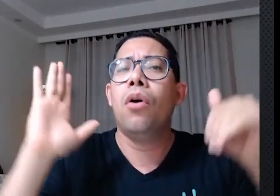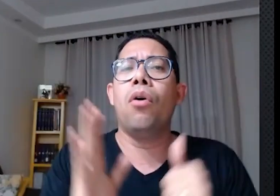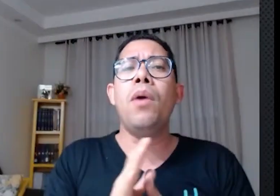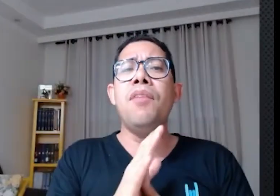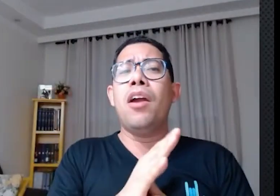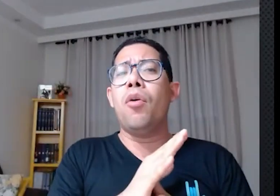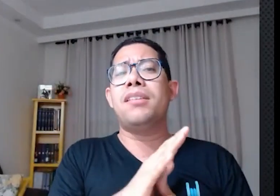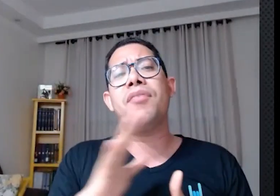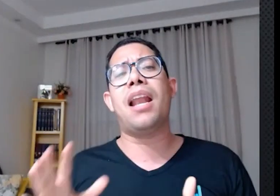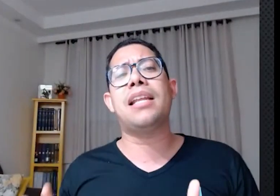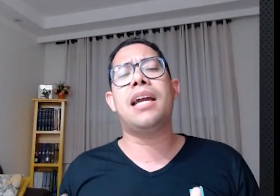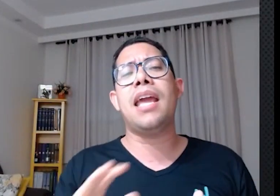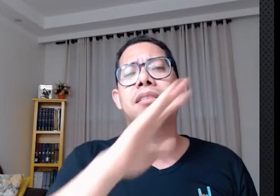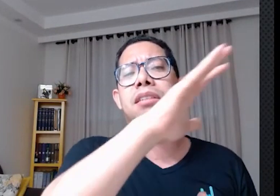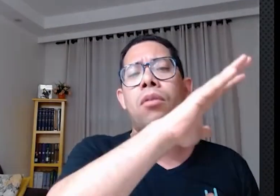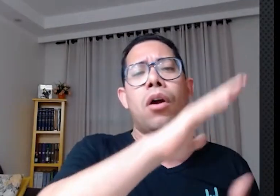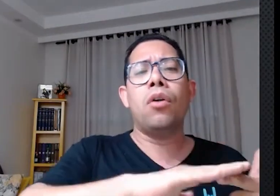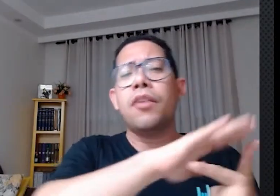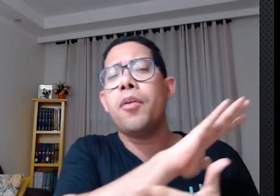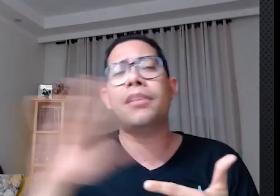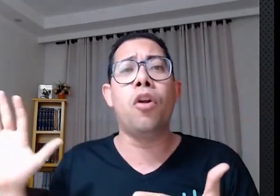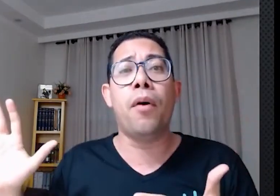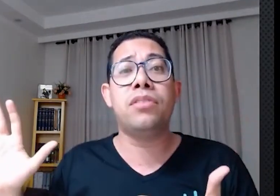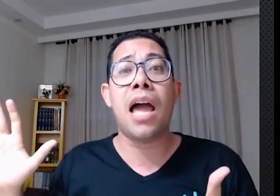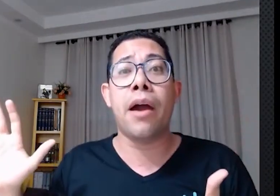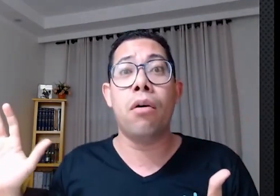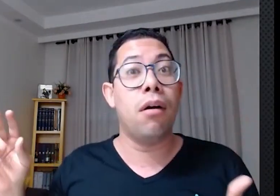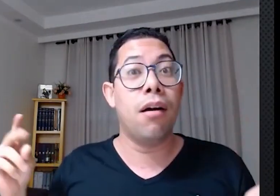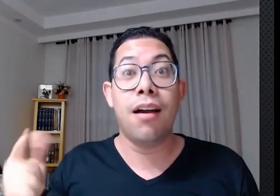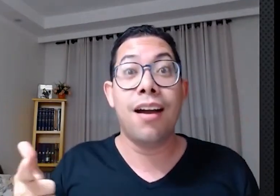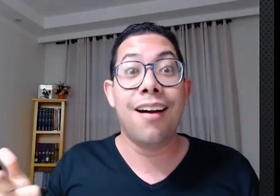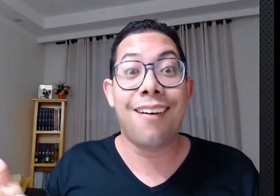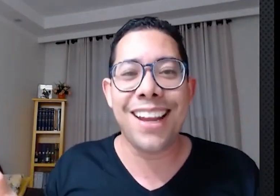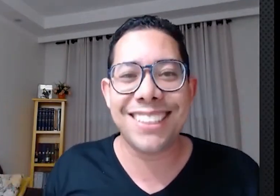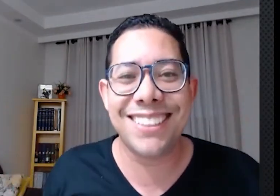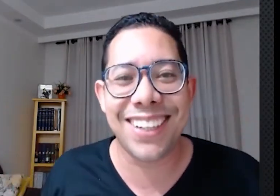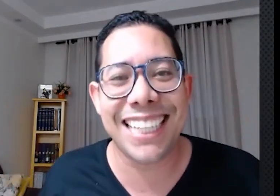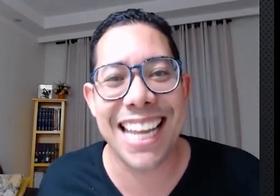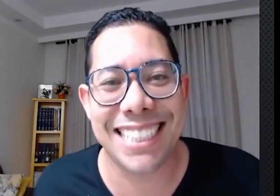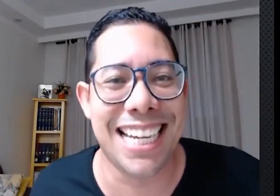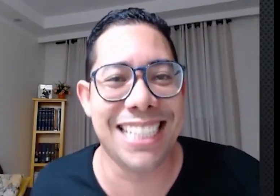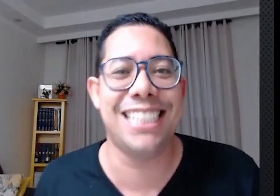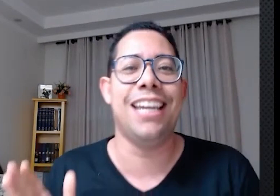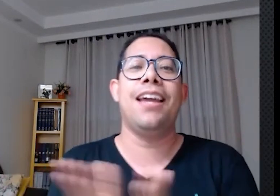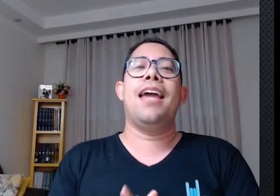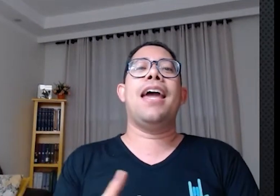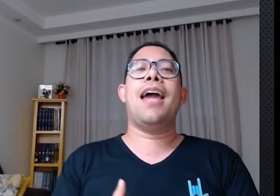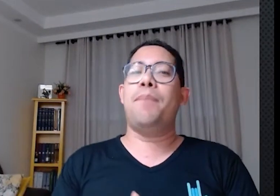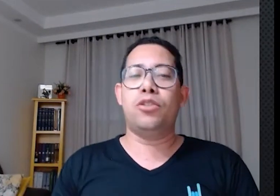noção. Ou ele vai começar a falar da criação ou da formação do povo de Israel. Olha só que